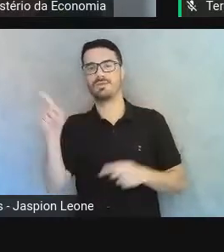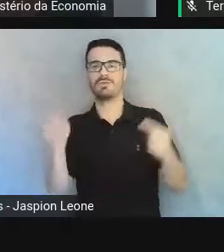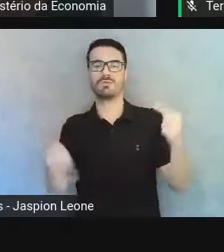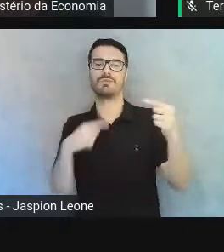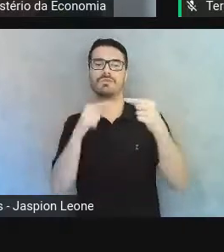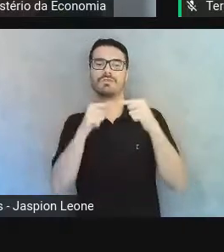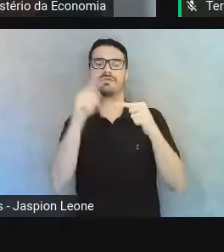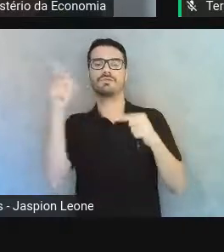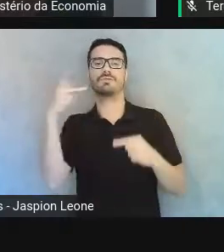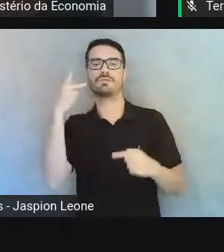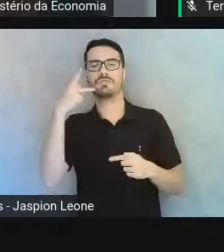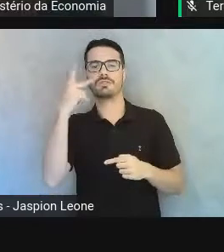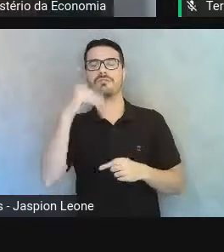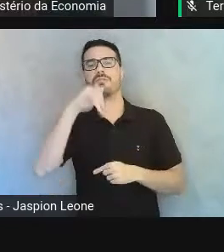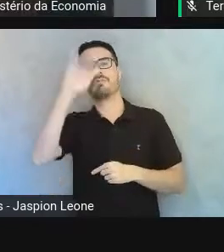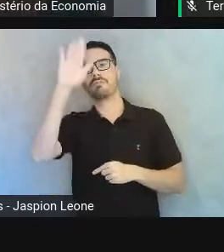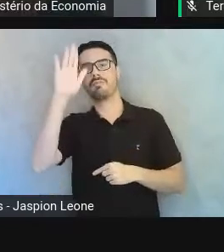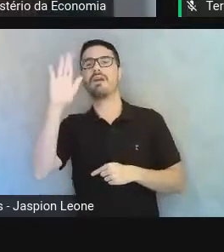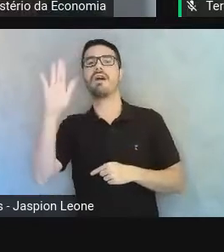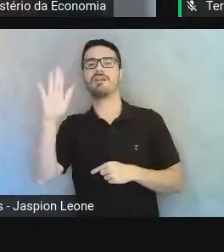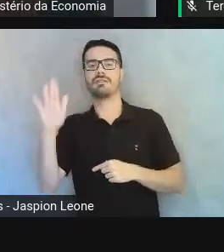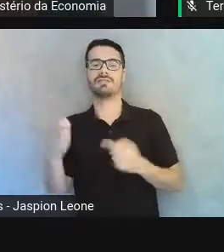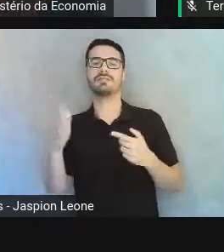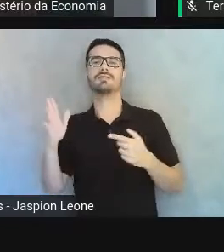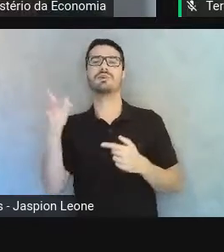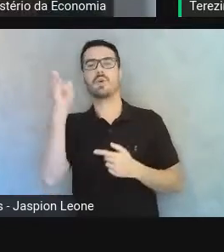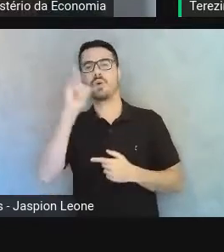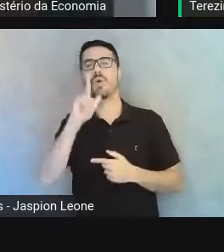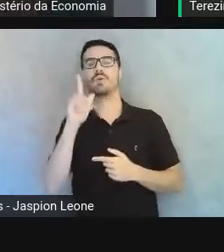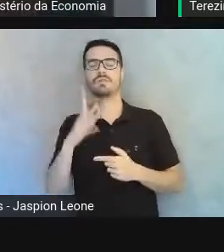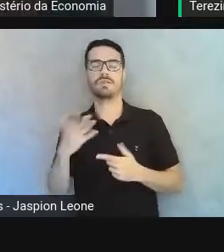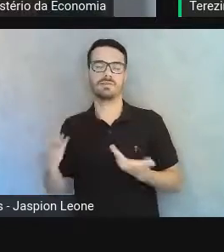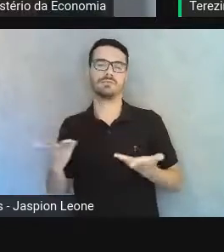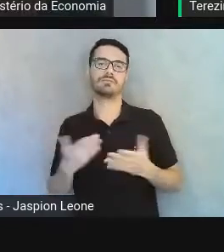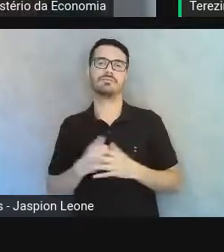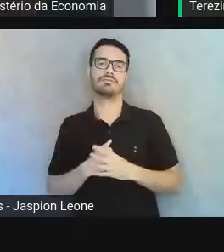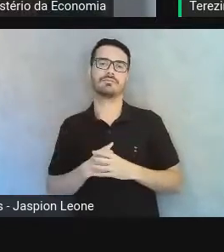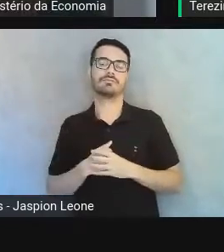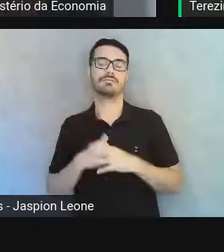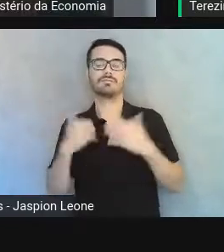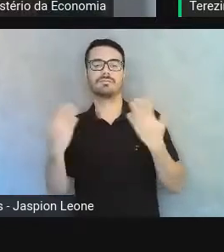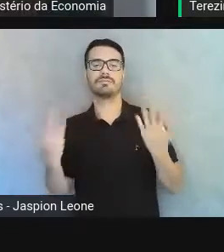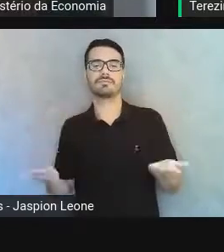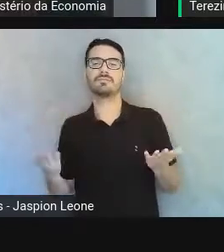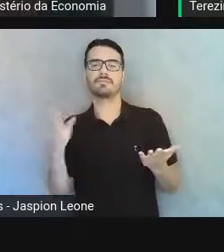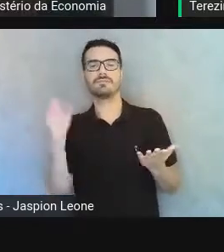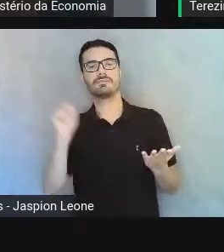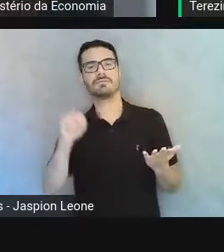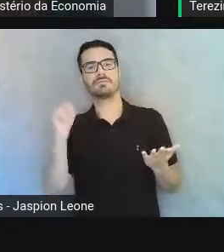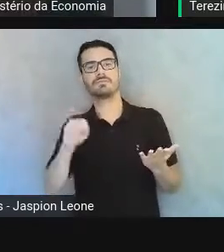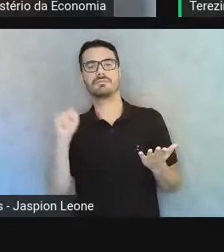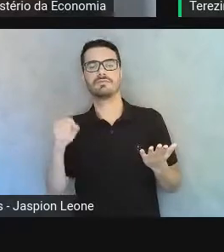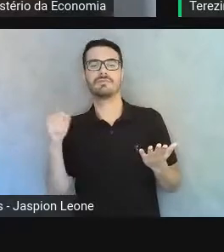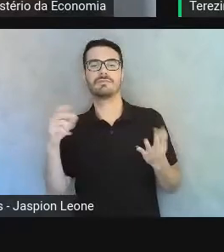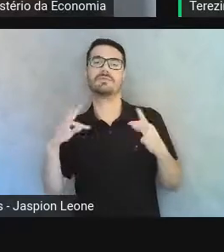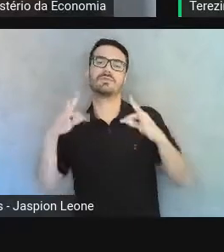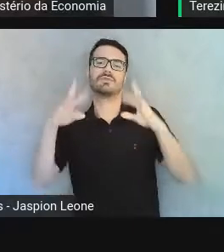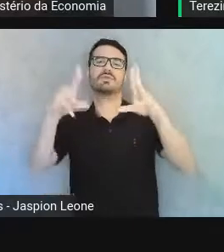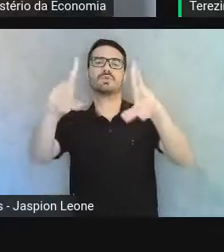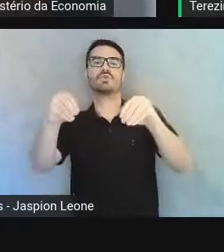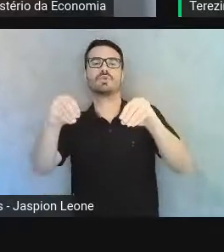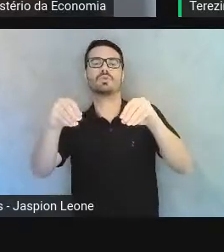ele é mais facilmente atingido, né? Então, sim, acho que, de toda forma, acho